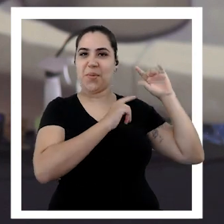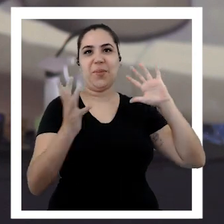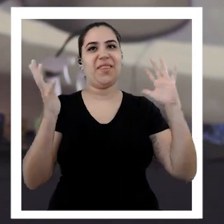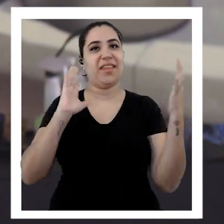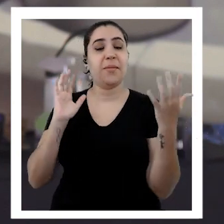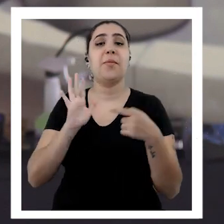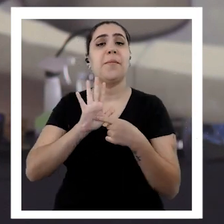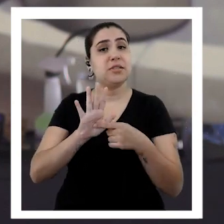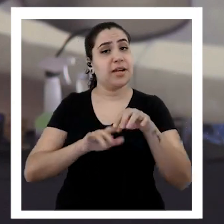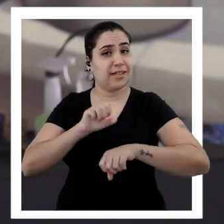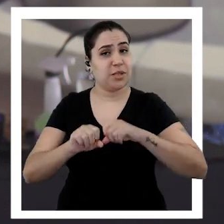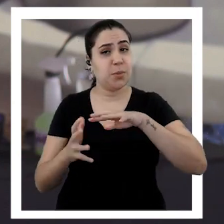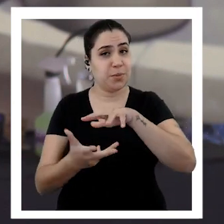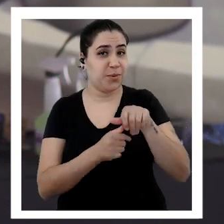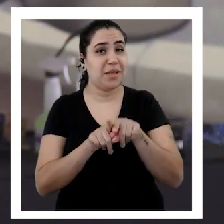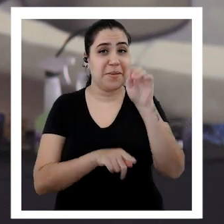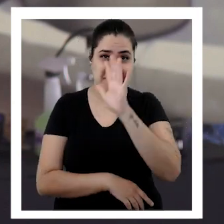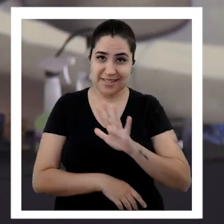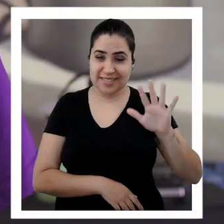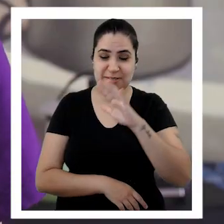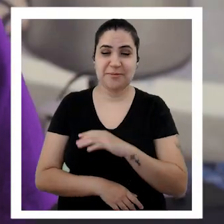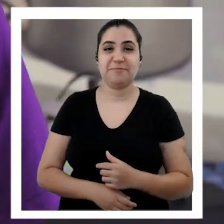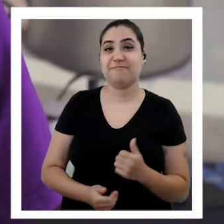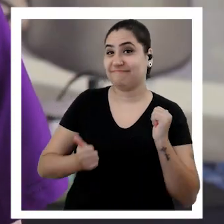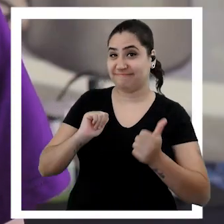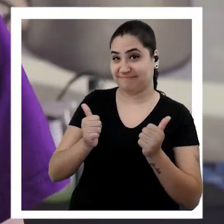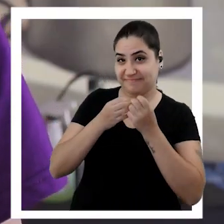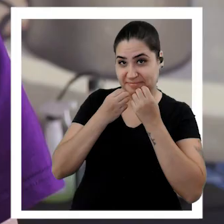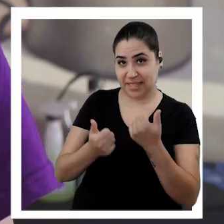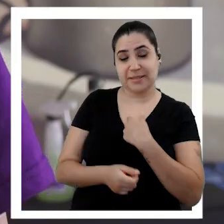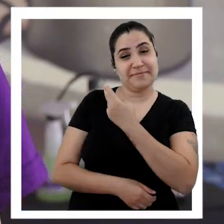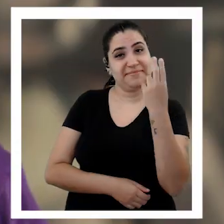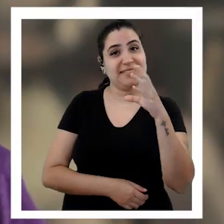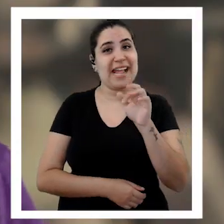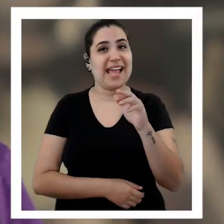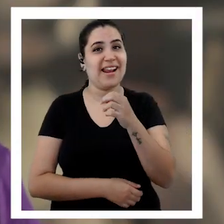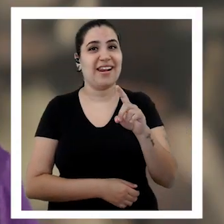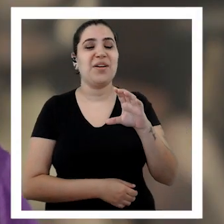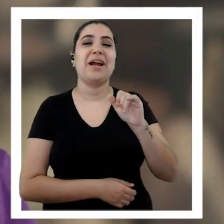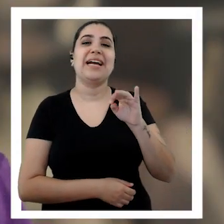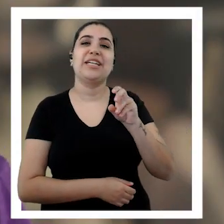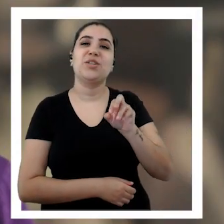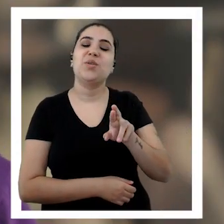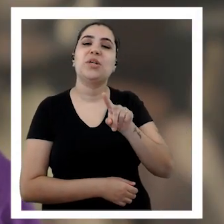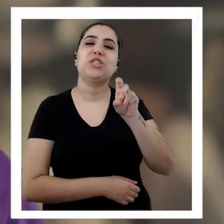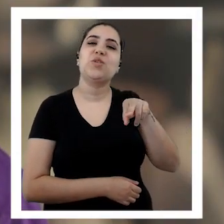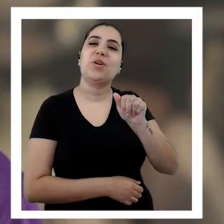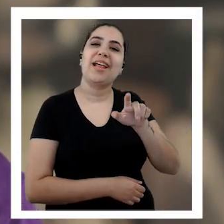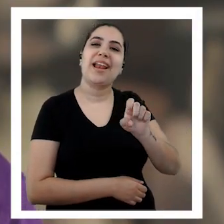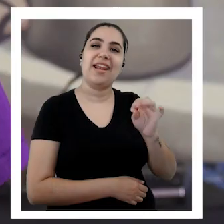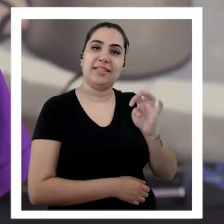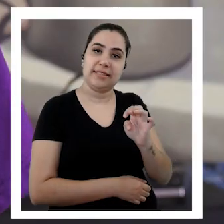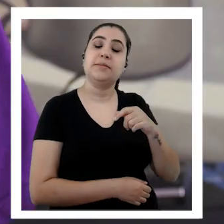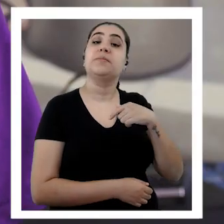falar da história dos catadores no mundo e também no Brasil. Fala, rapaziada, como vocês estão? Eu sou o Carlão Catador da Zona